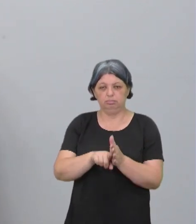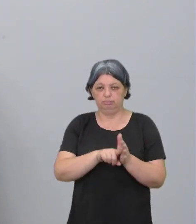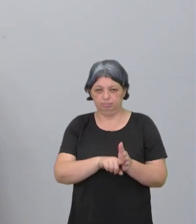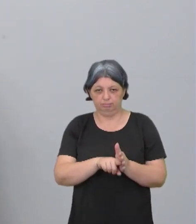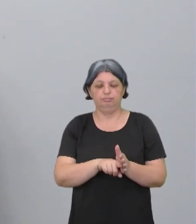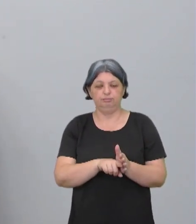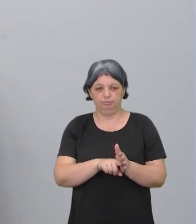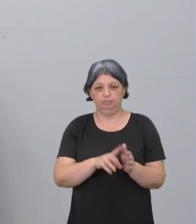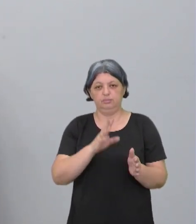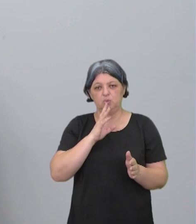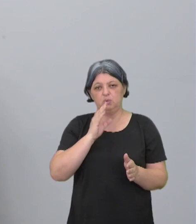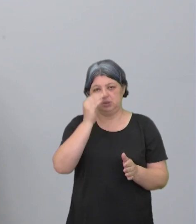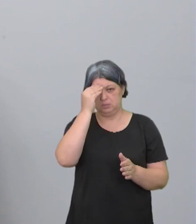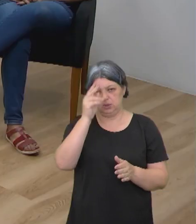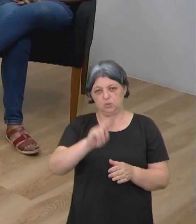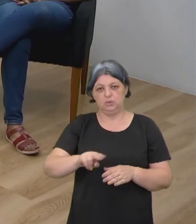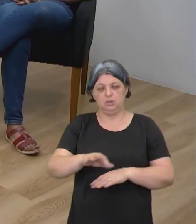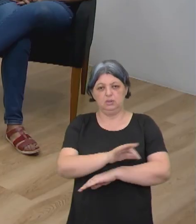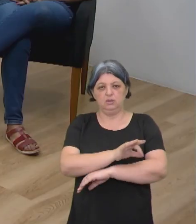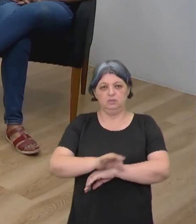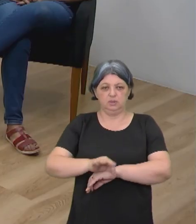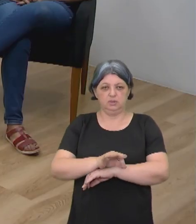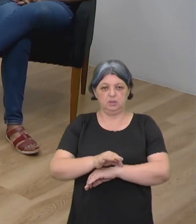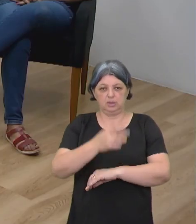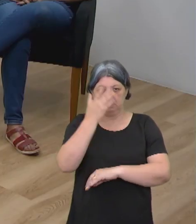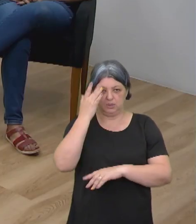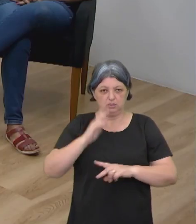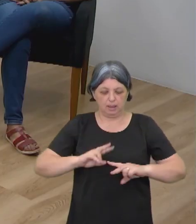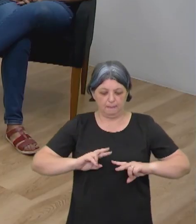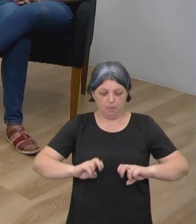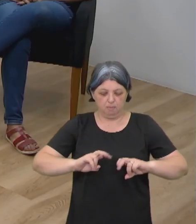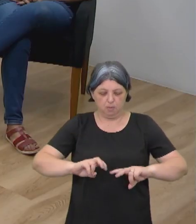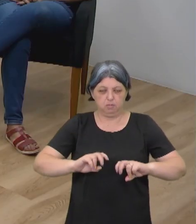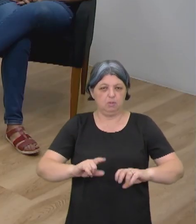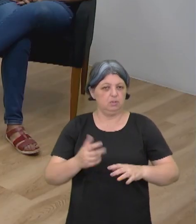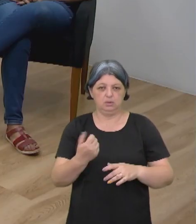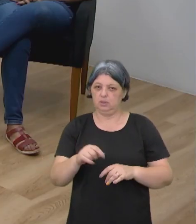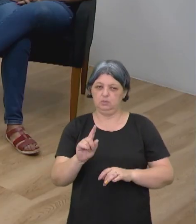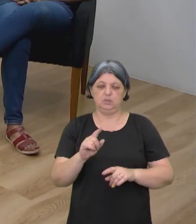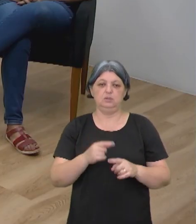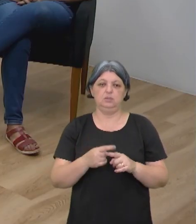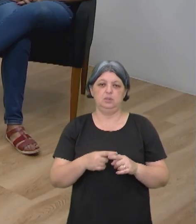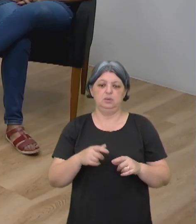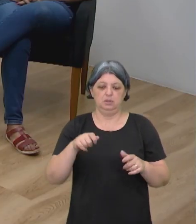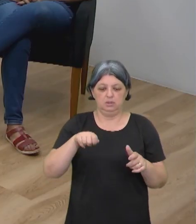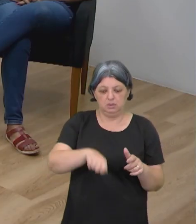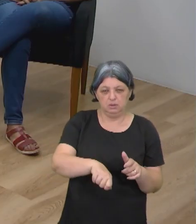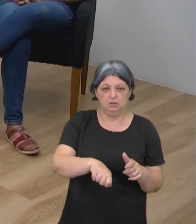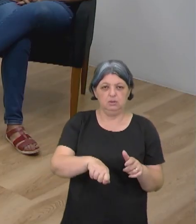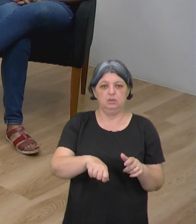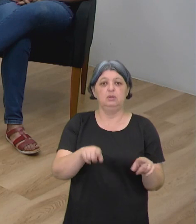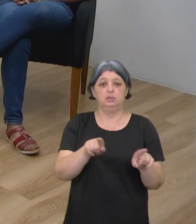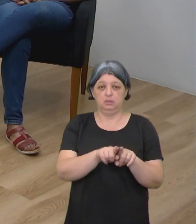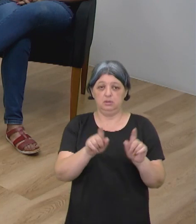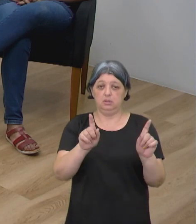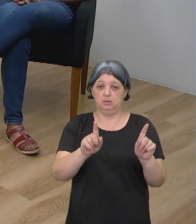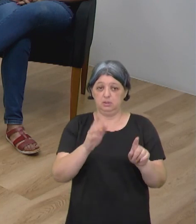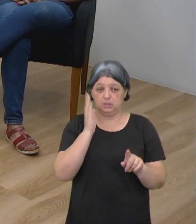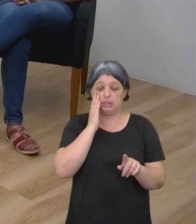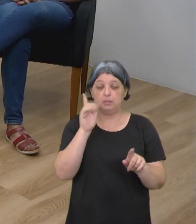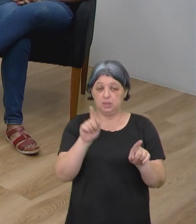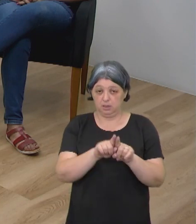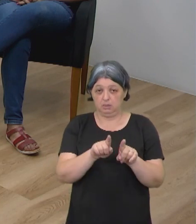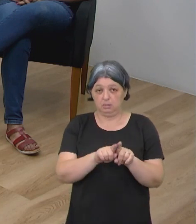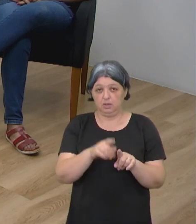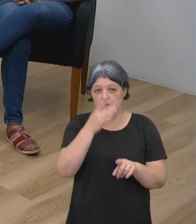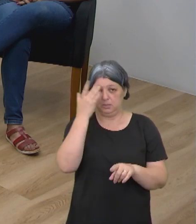dos conhecimentos da física. Que aí não precisa ficar cavucando, né? Não precisa, só colocar o GPR lá, dá para você encontrar até pessoas que já morreram. Eu não ia falar isso, mas teve